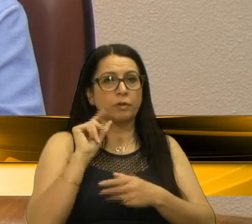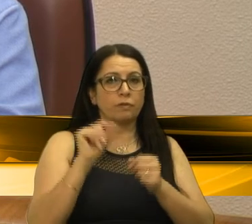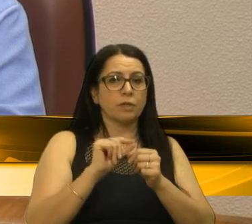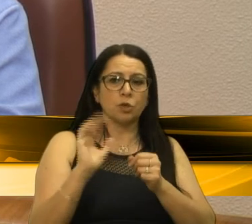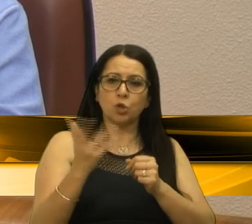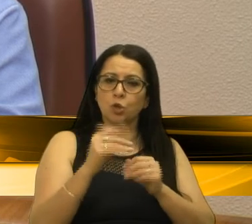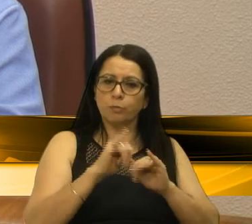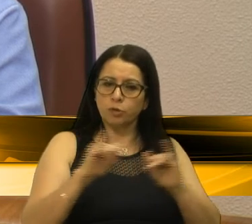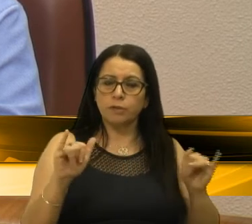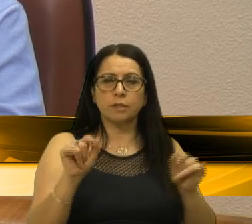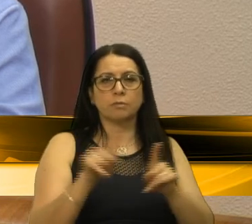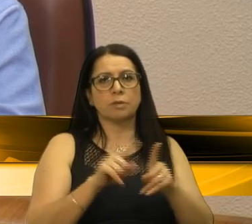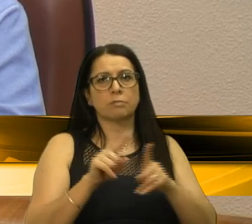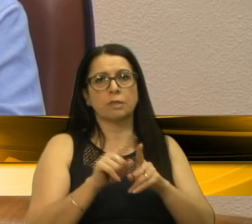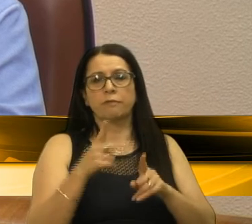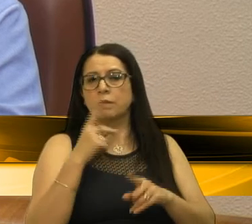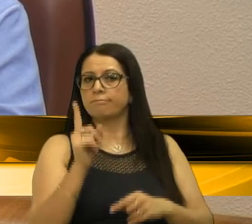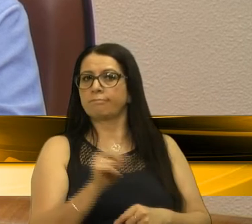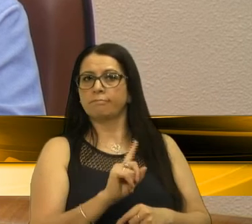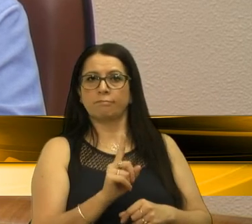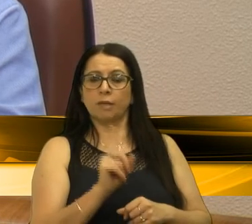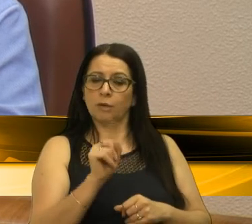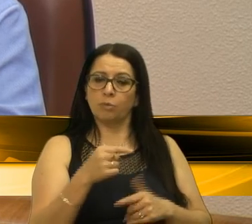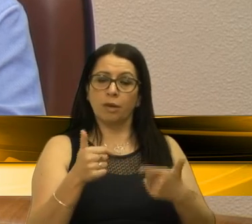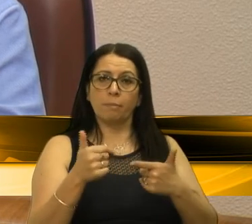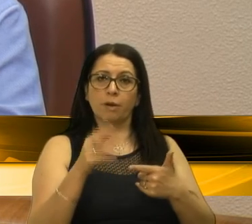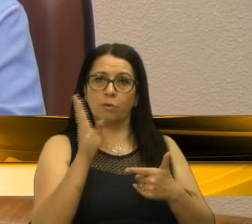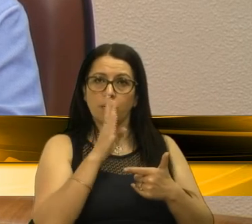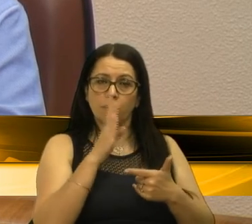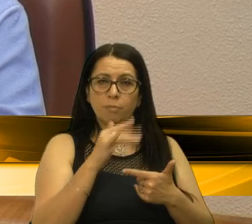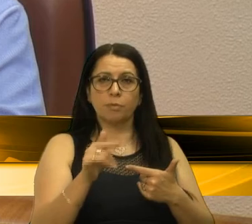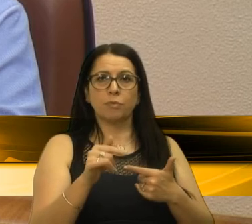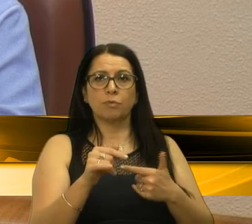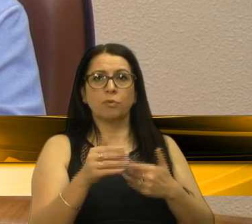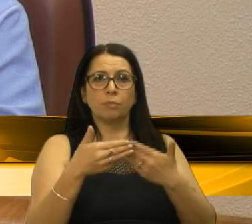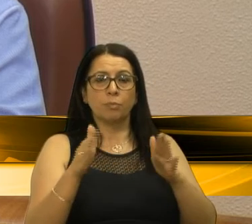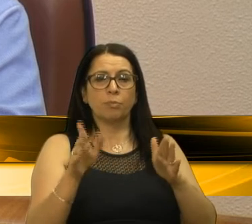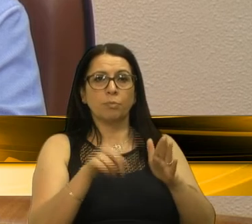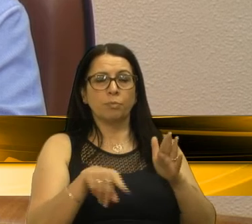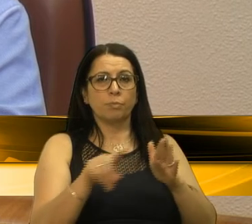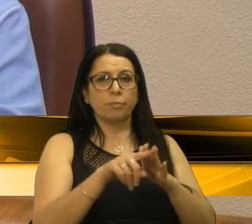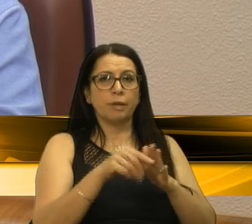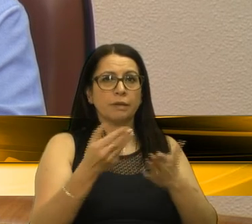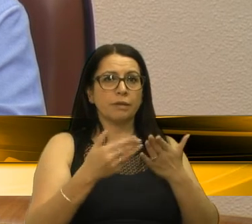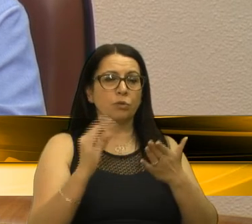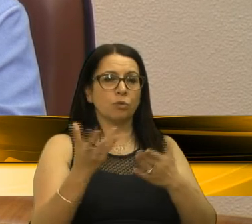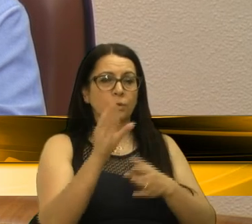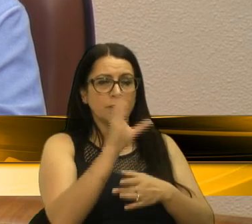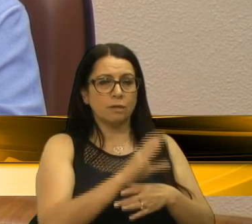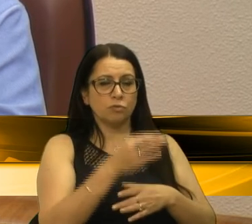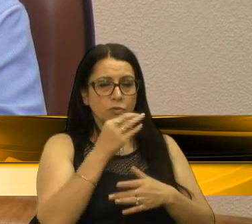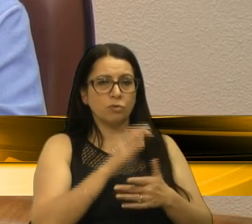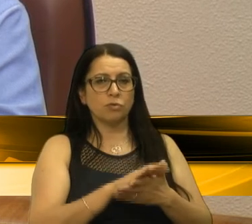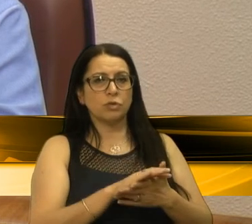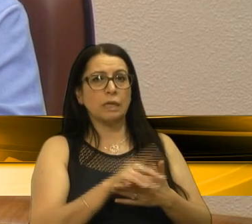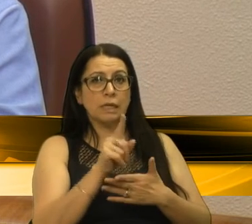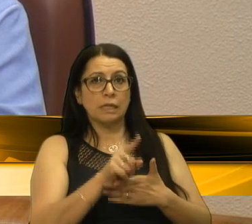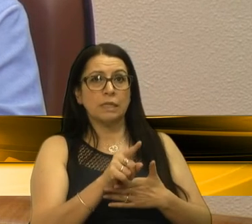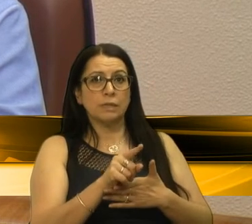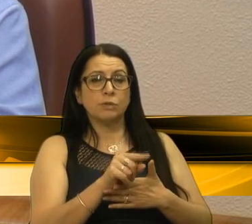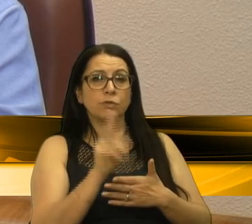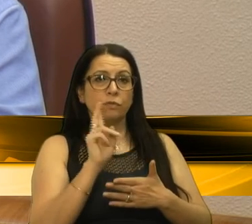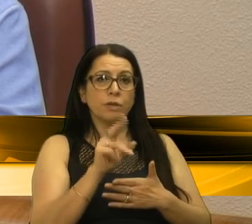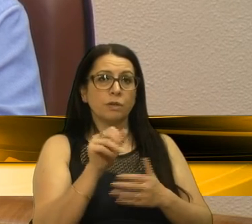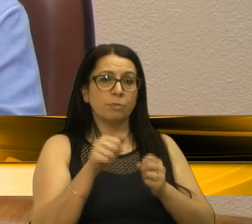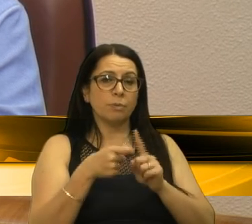uma divulgação também dizendo que não. É um serviço de urgência e emergência de porta aberta para atender todos os cidadãos de Caxias do Sul. Nesse recorte de setembro